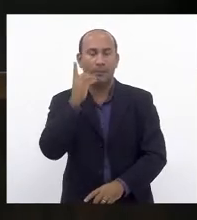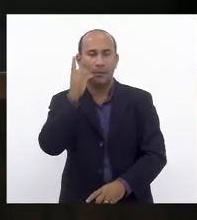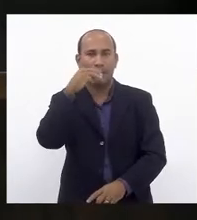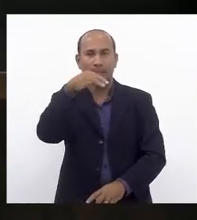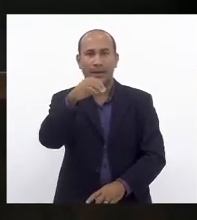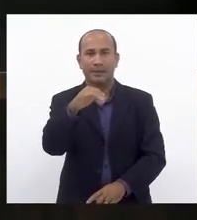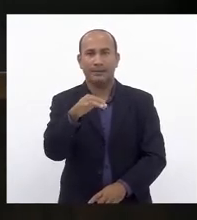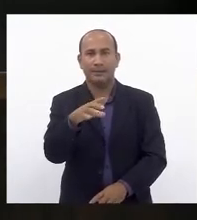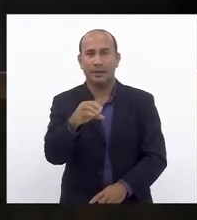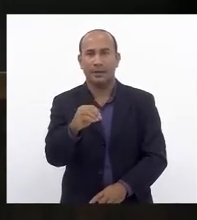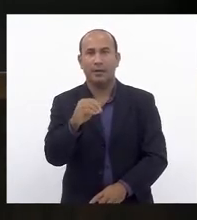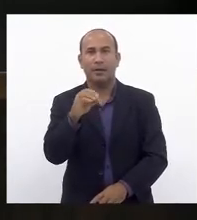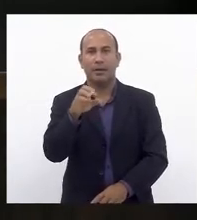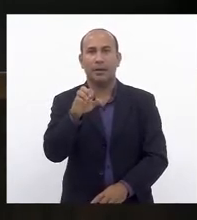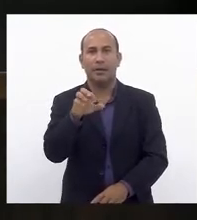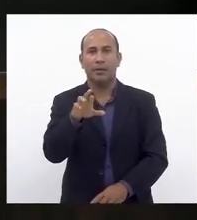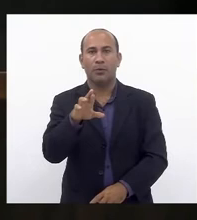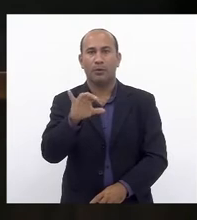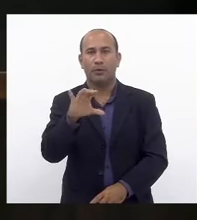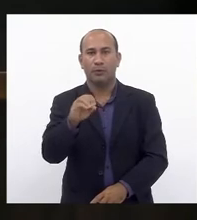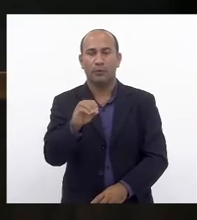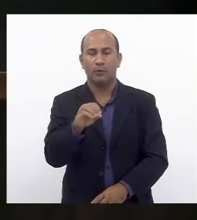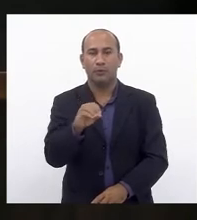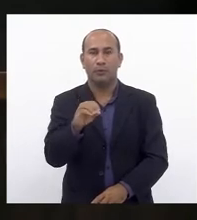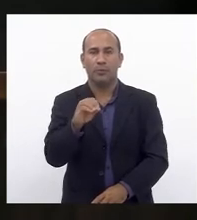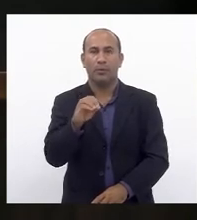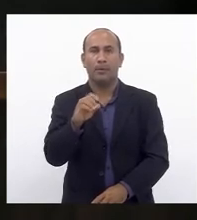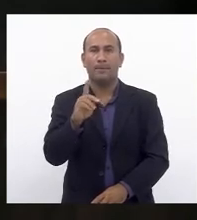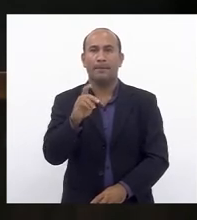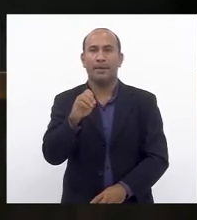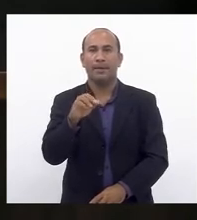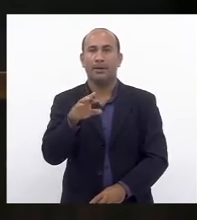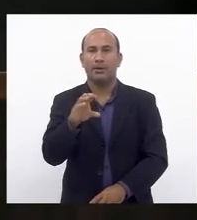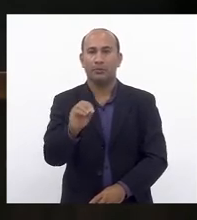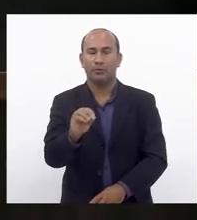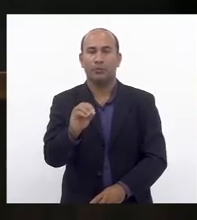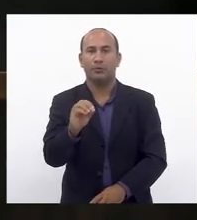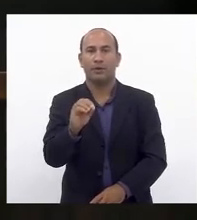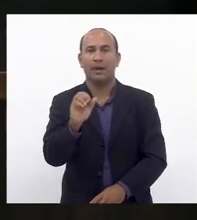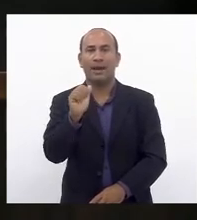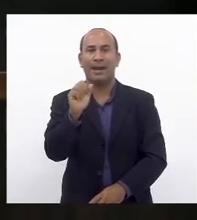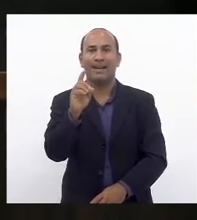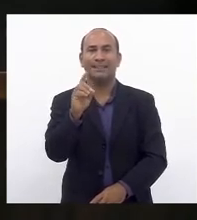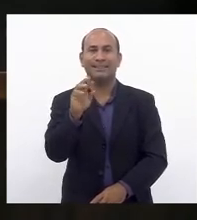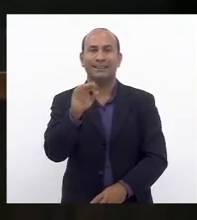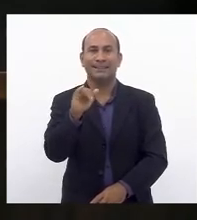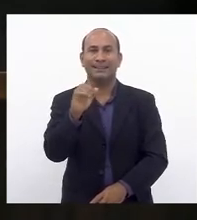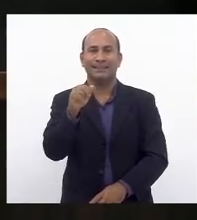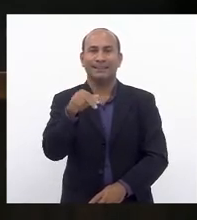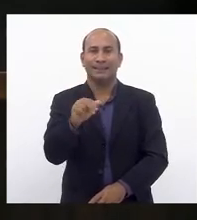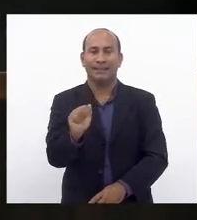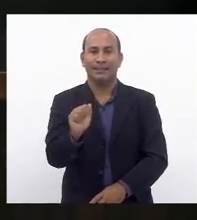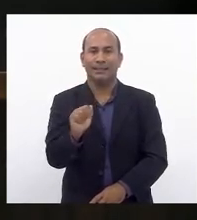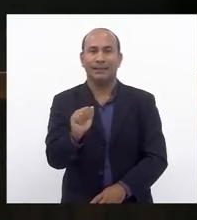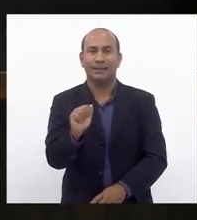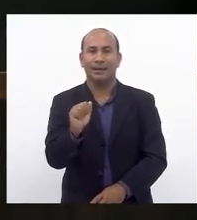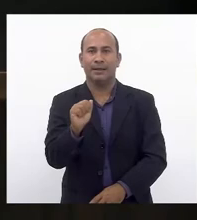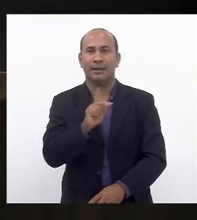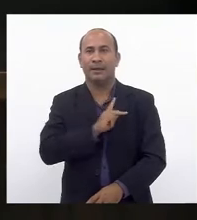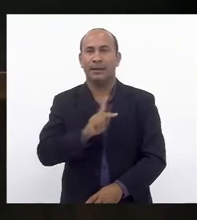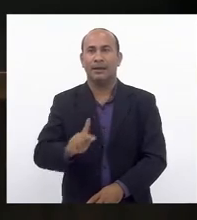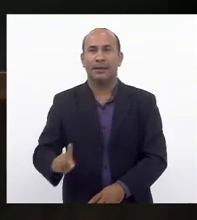Seu Dino, deputado Eurico Júnior, deputado Pedro Ricardo, deputada Adriana Baltazar, a